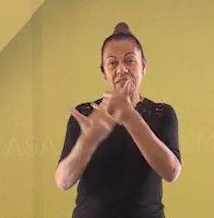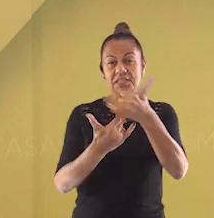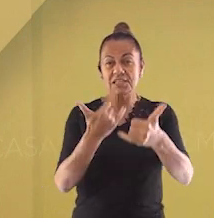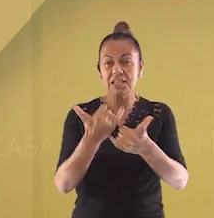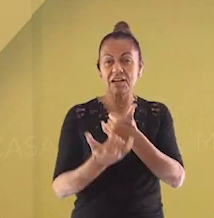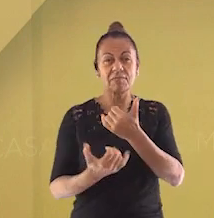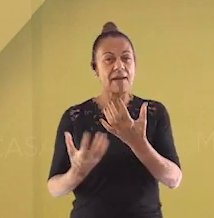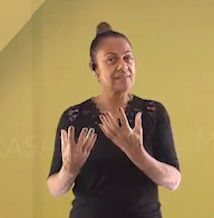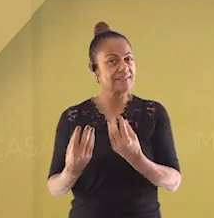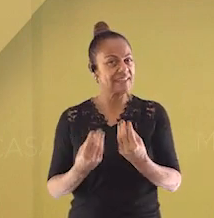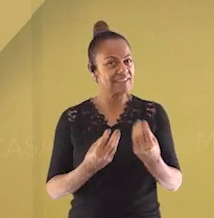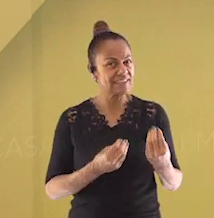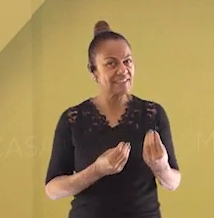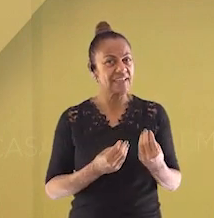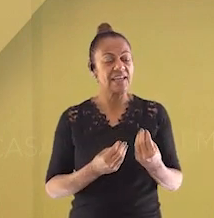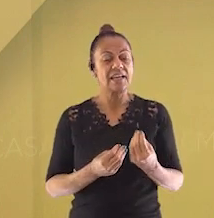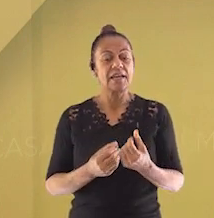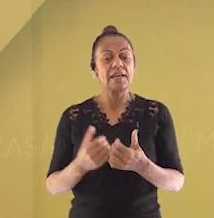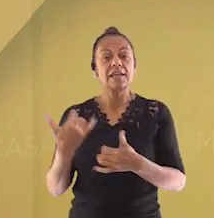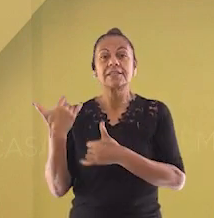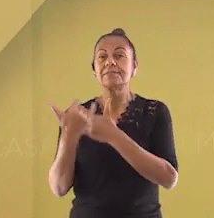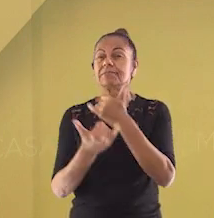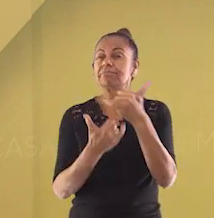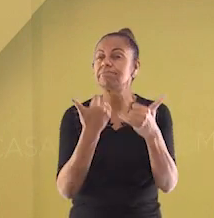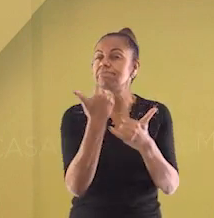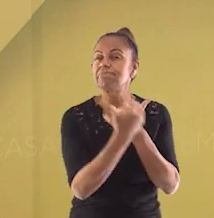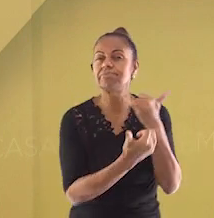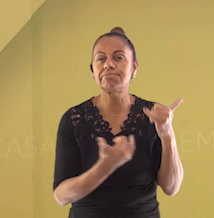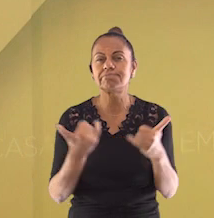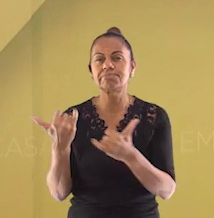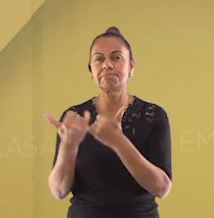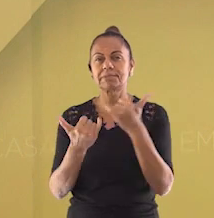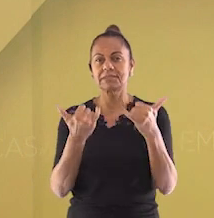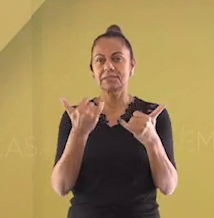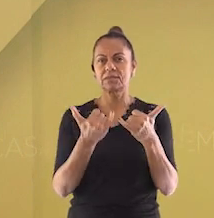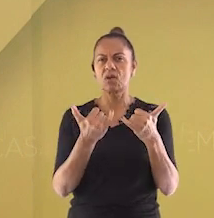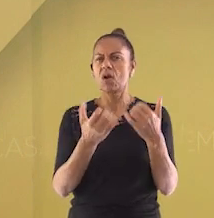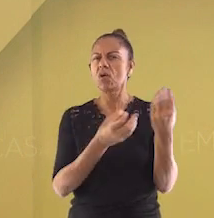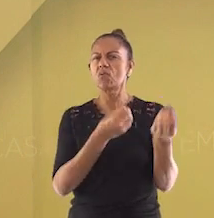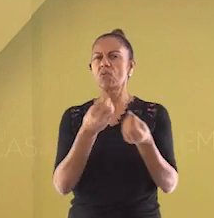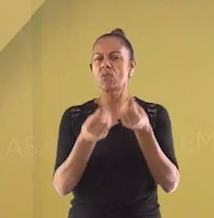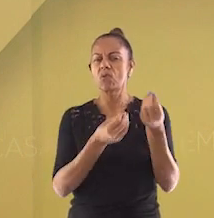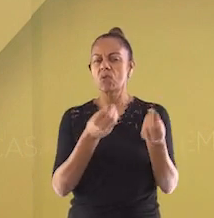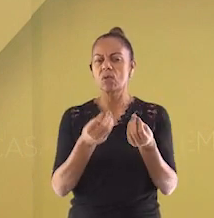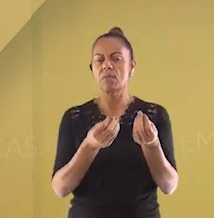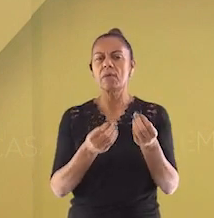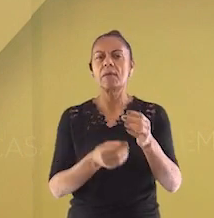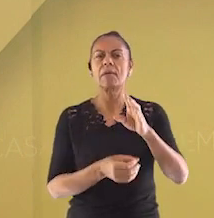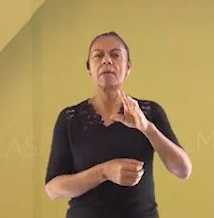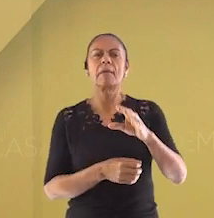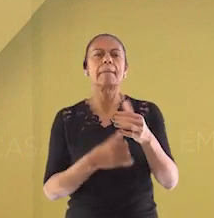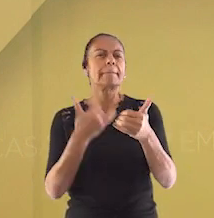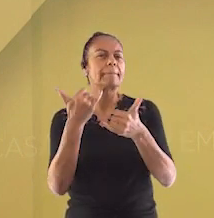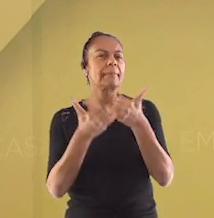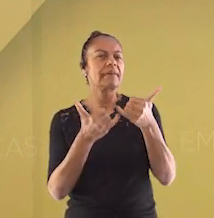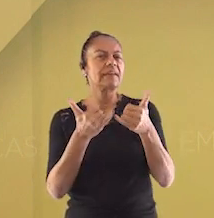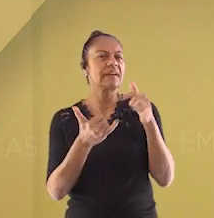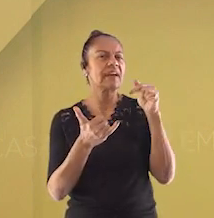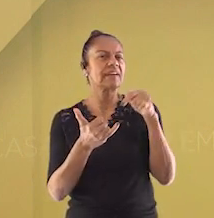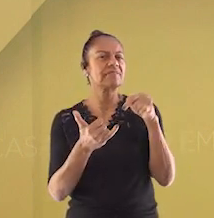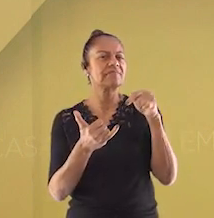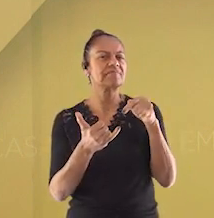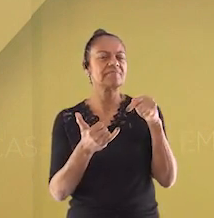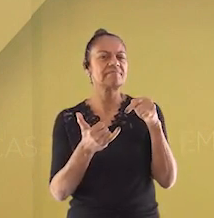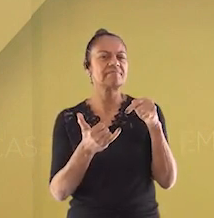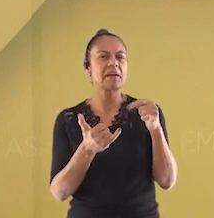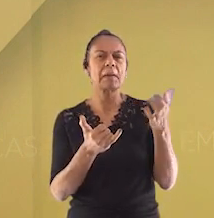O que você precisa fazer para transformar essa frase em passado estamos usando apenas verbos regulares aqui